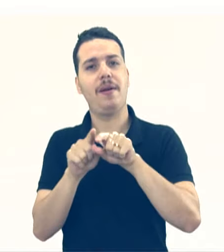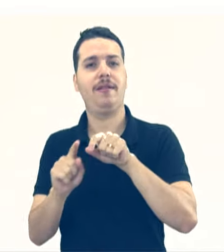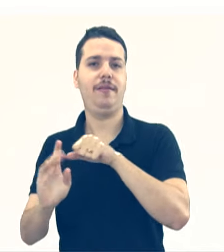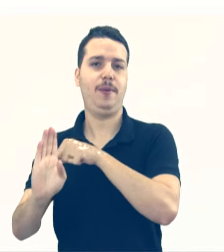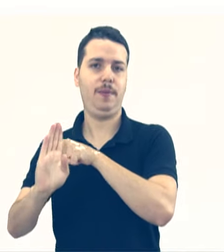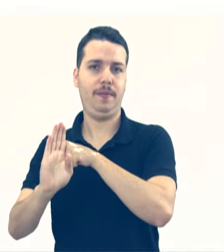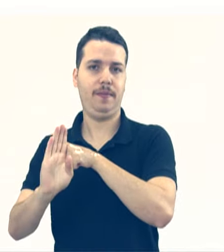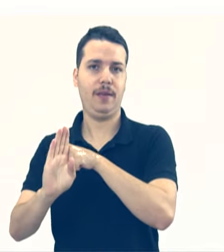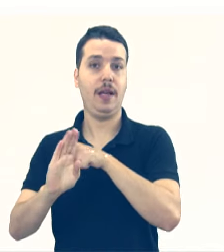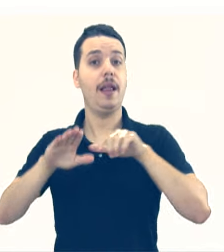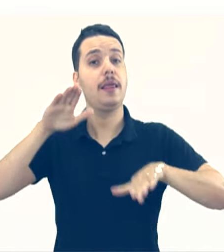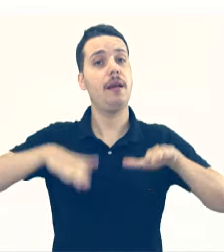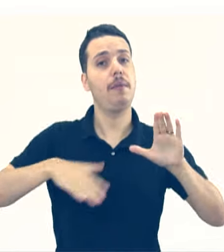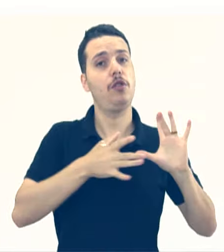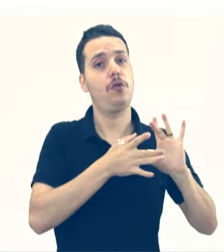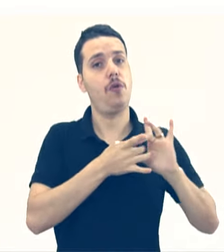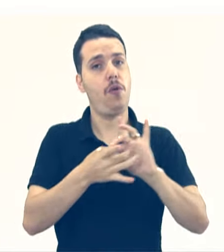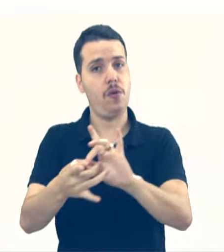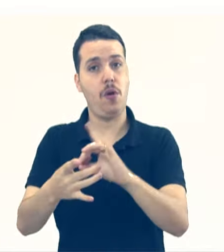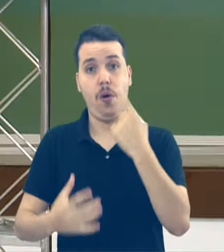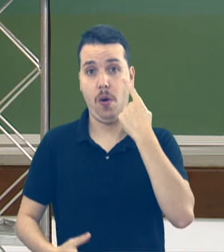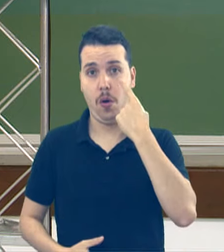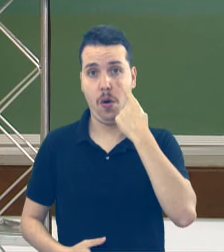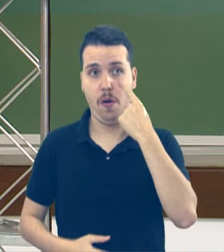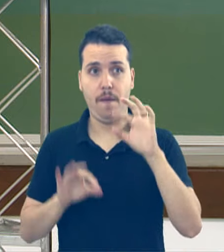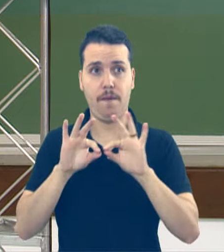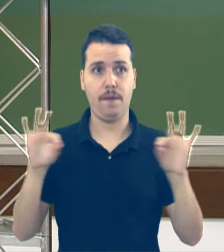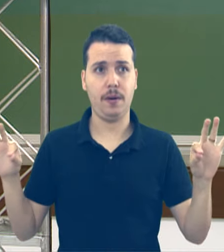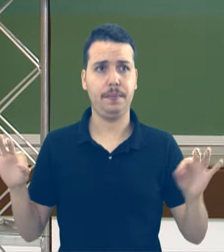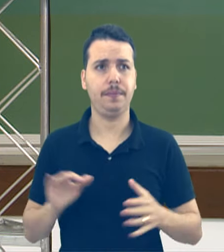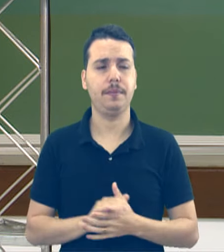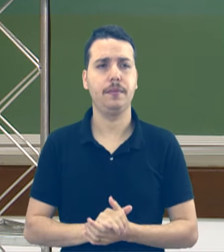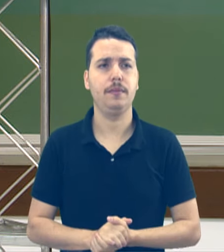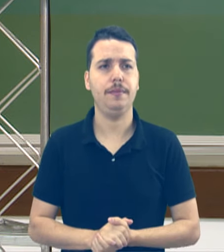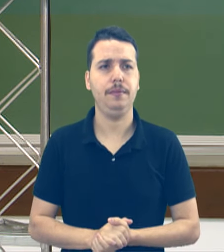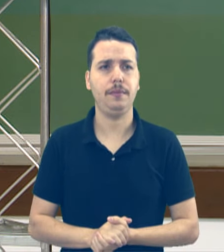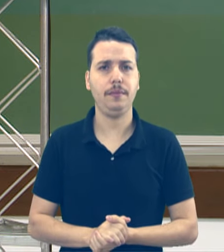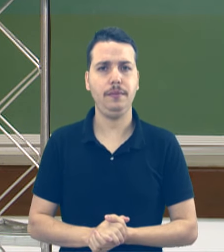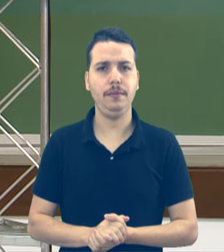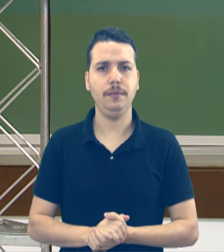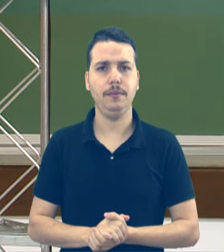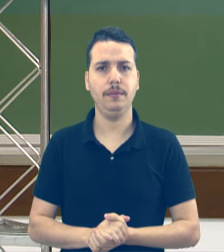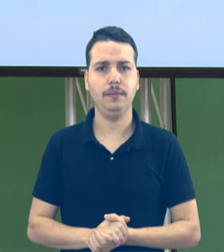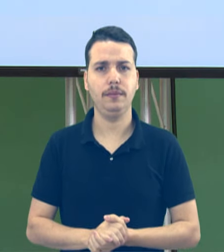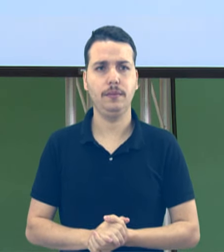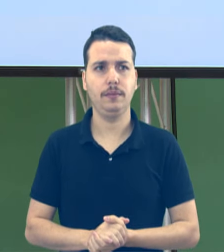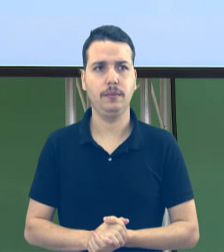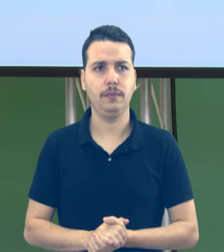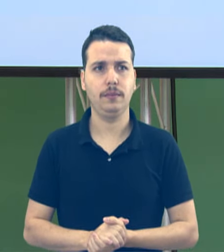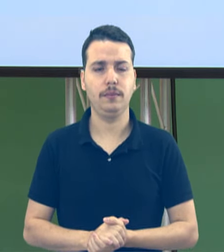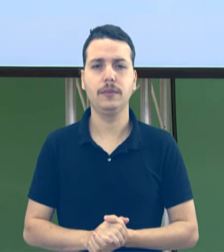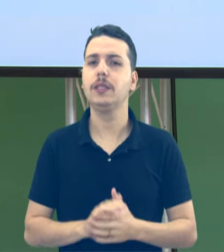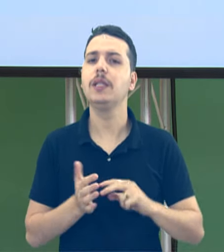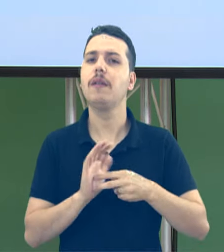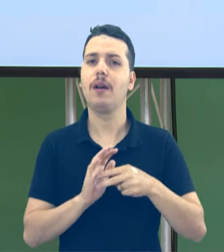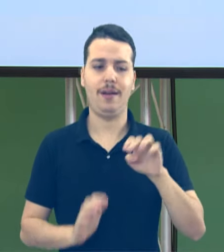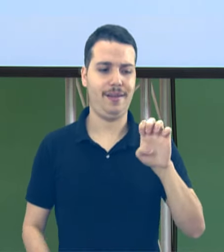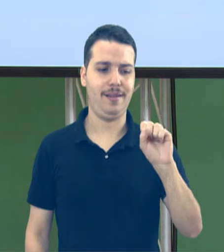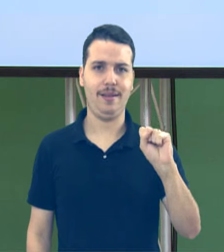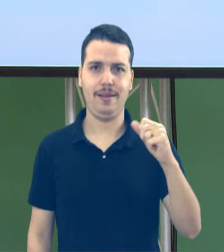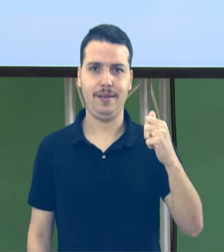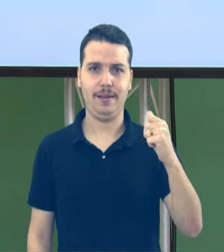acordo com o contexto. Olhem aqui, o idioma espanhol é romântico, ou seja,